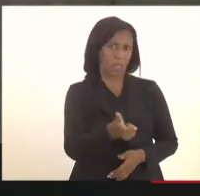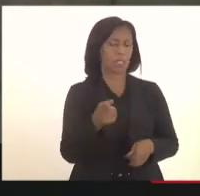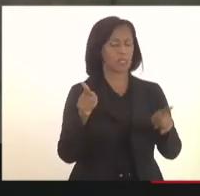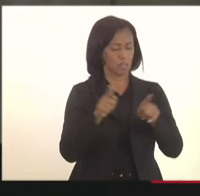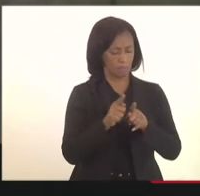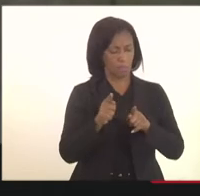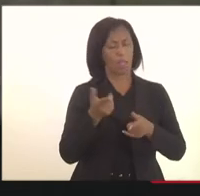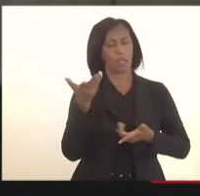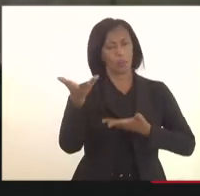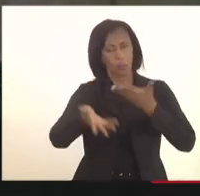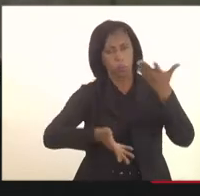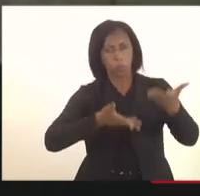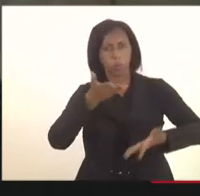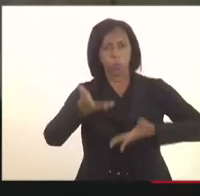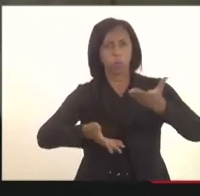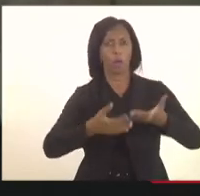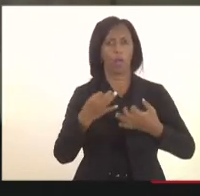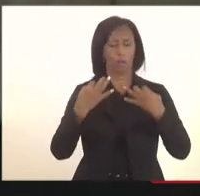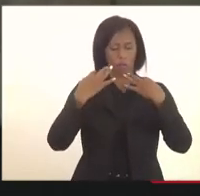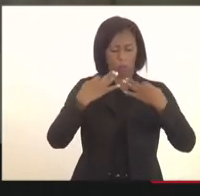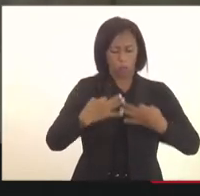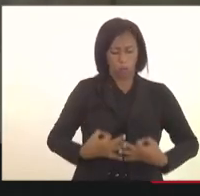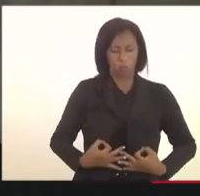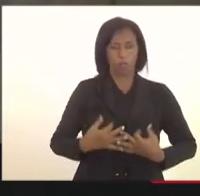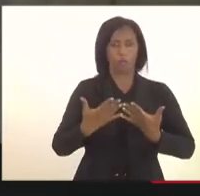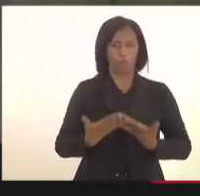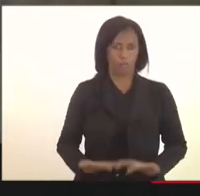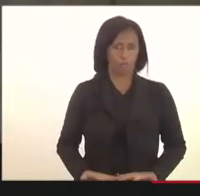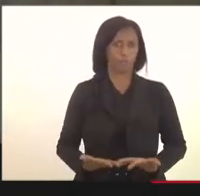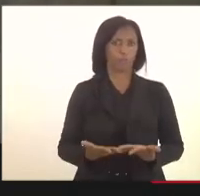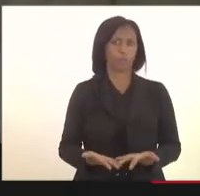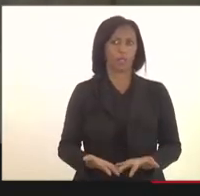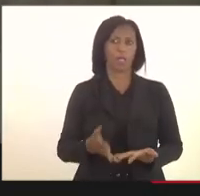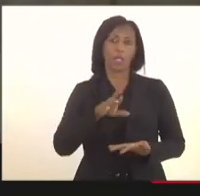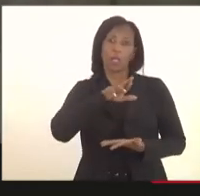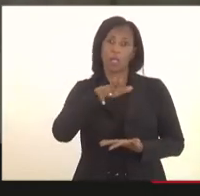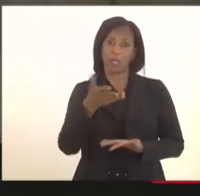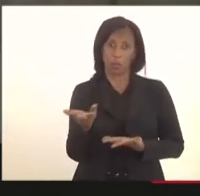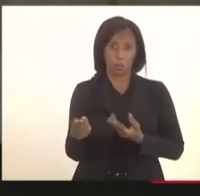colaborar e agir da melhor forma possível, e não como colocado